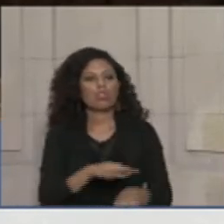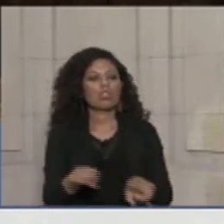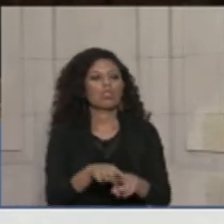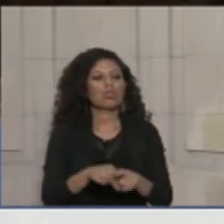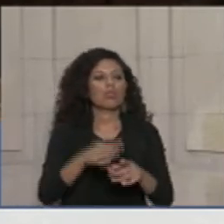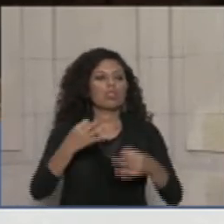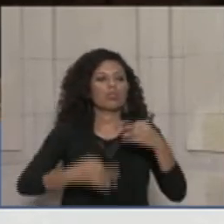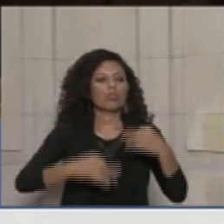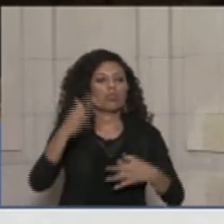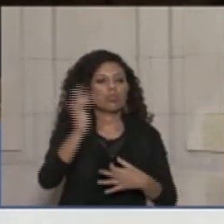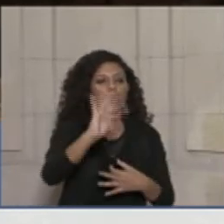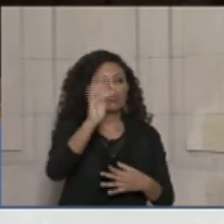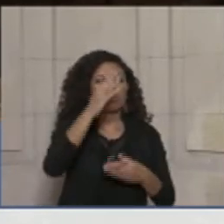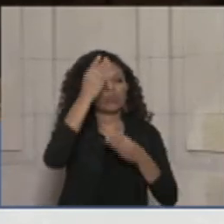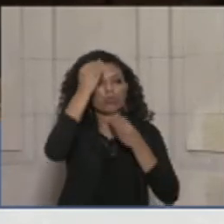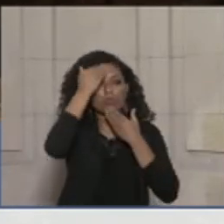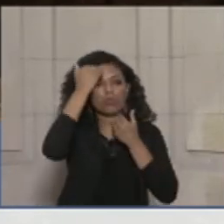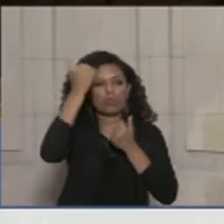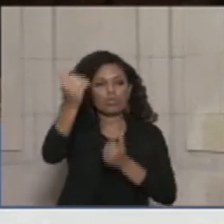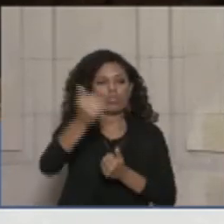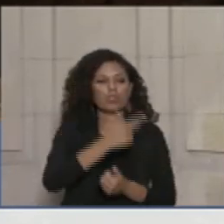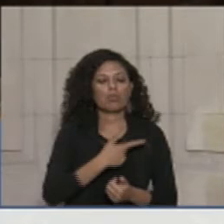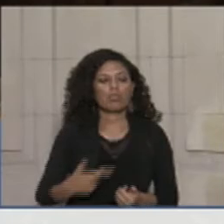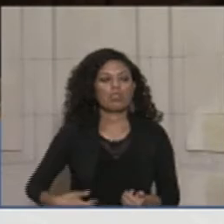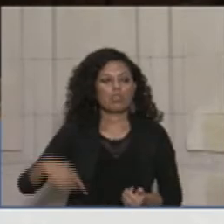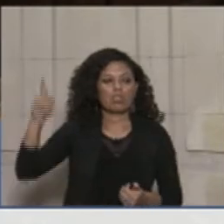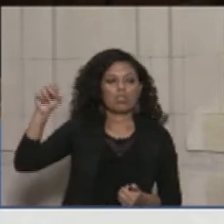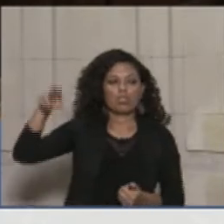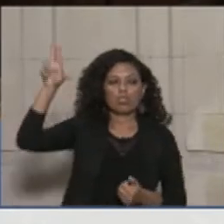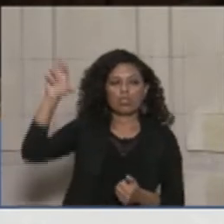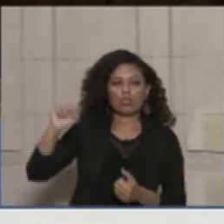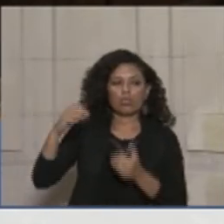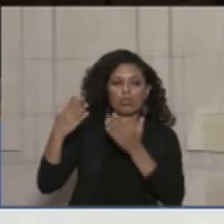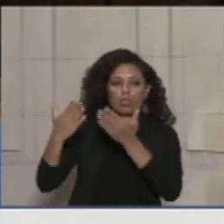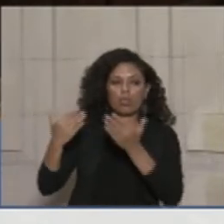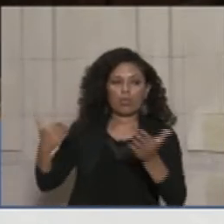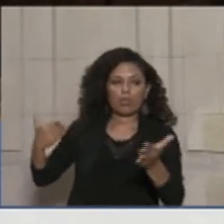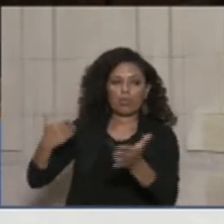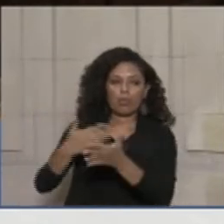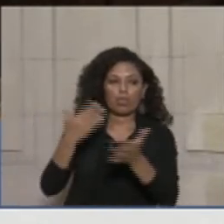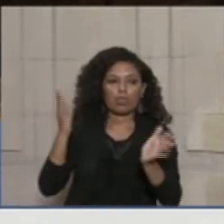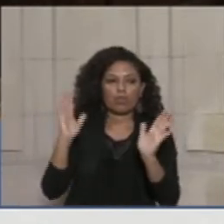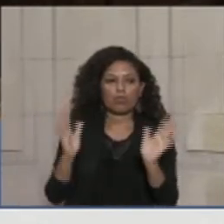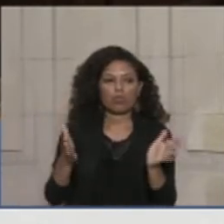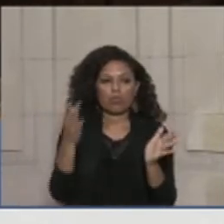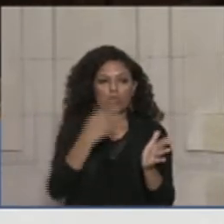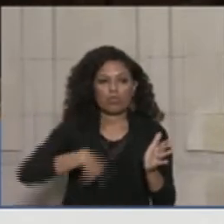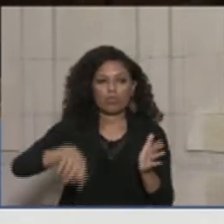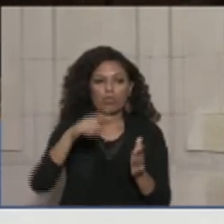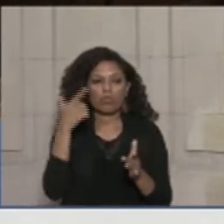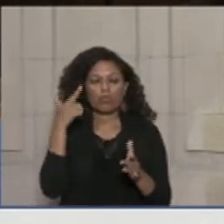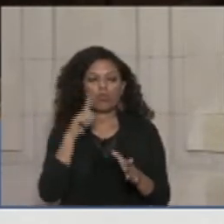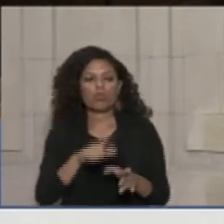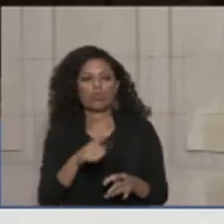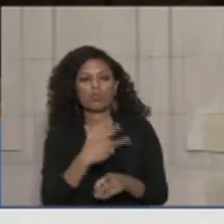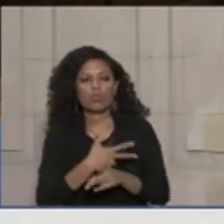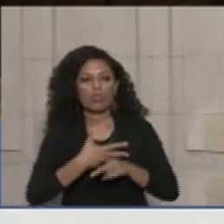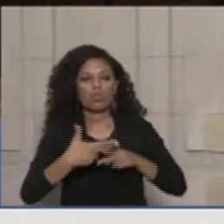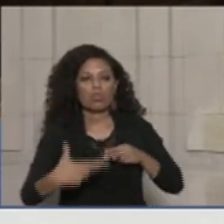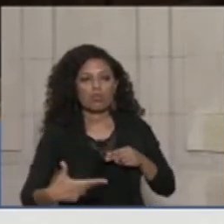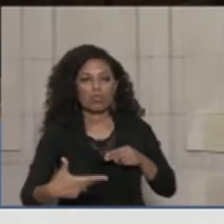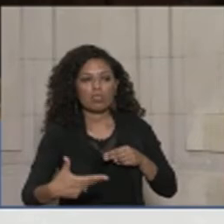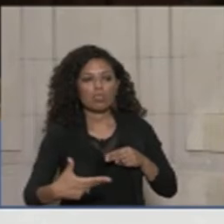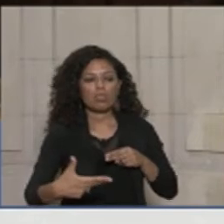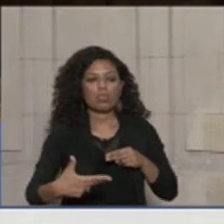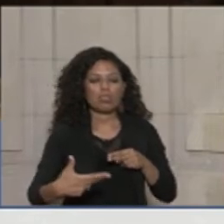Federal. Muito obrigado, senhor presidente, e se Deus quiser, muito em breve, teremos mais processos e que mais